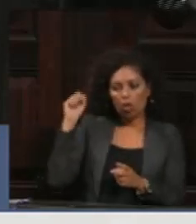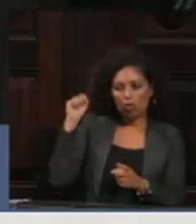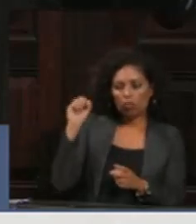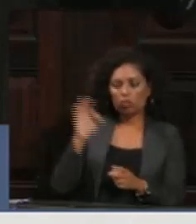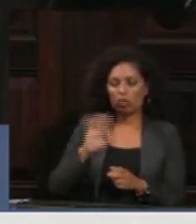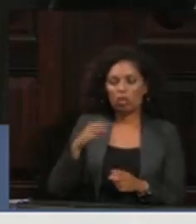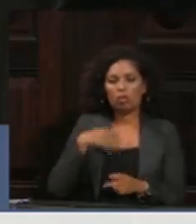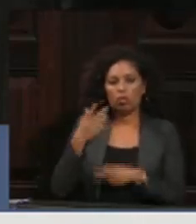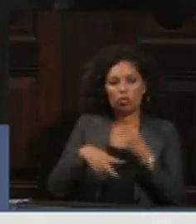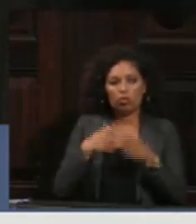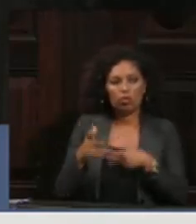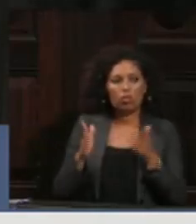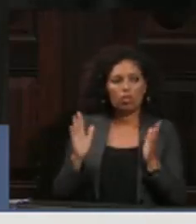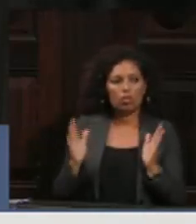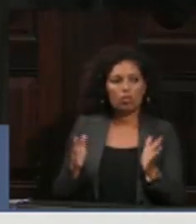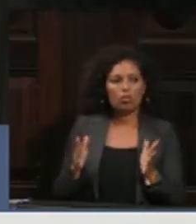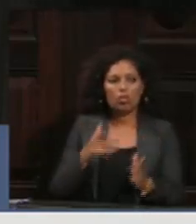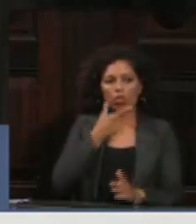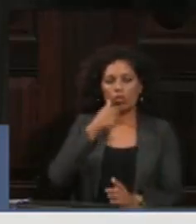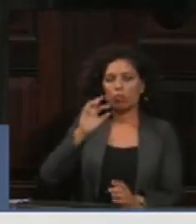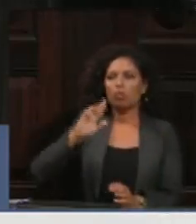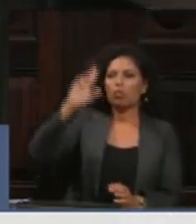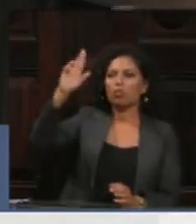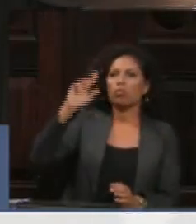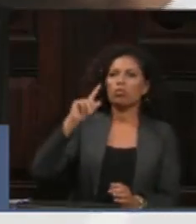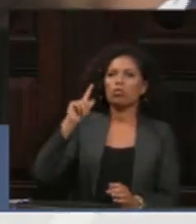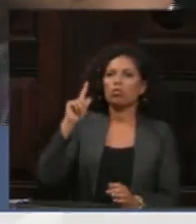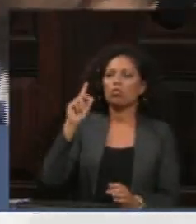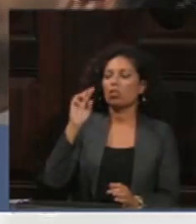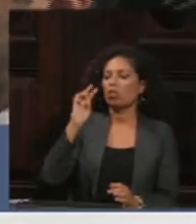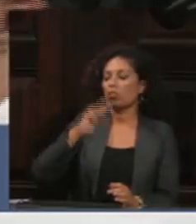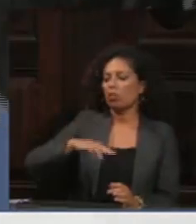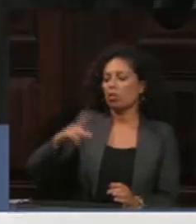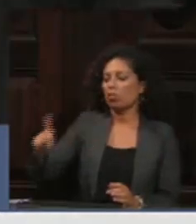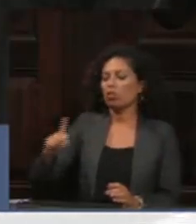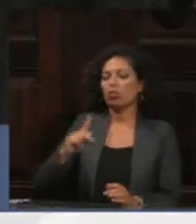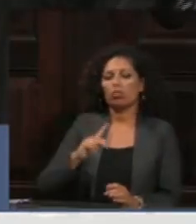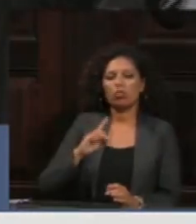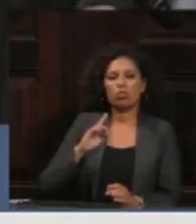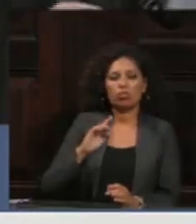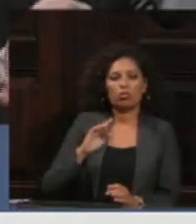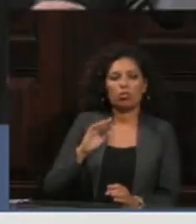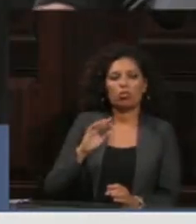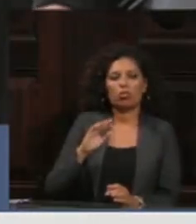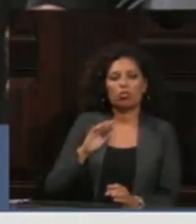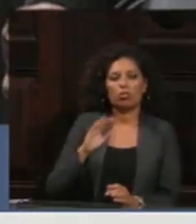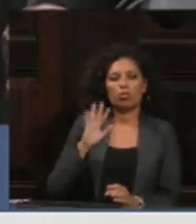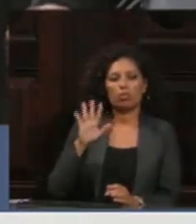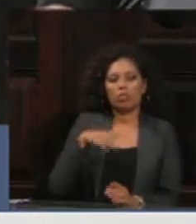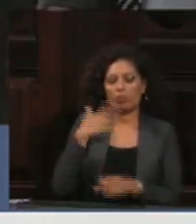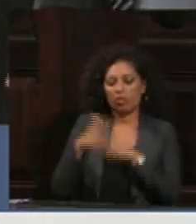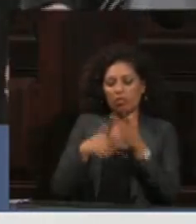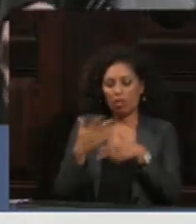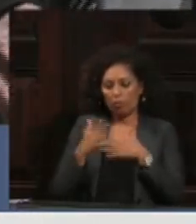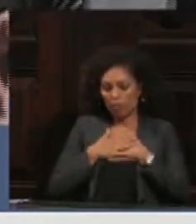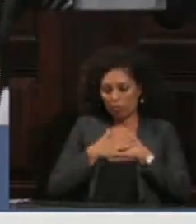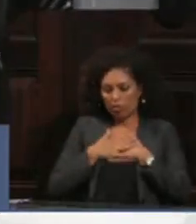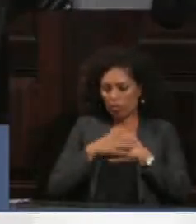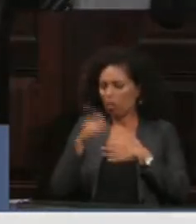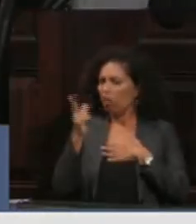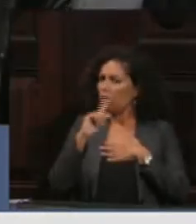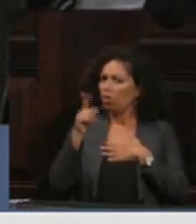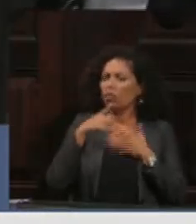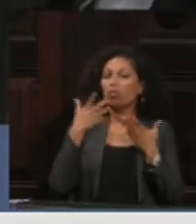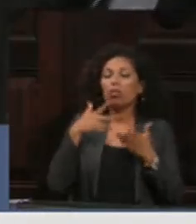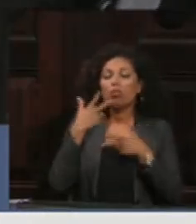de governo, nosso grande líder de governo, Márcio Pacheco. A conversa não é para mim, a conversa é para a Baixada Fluminense, para